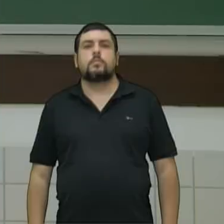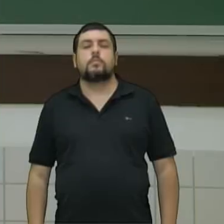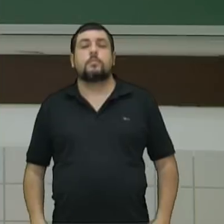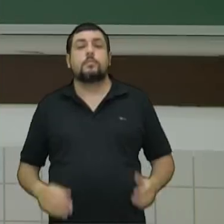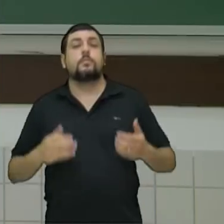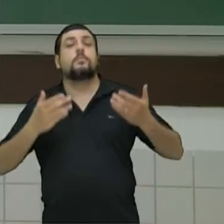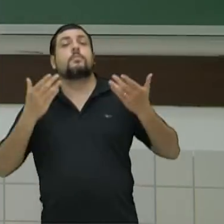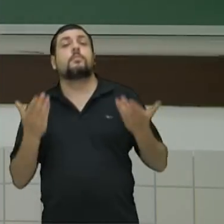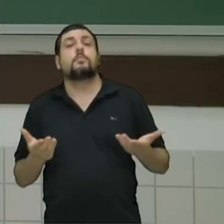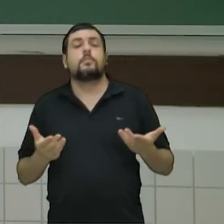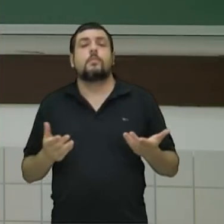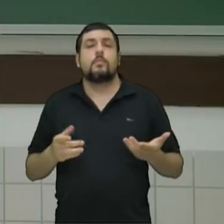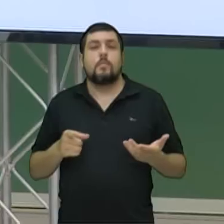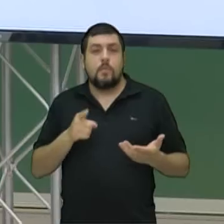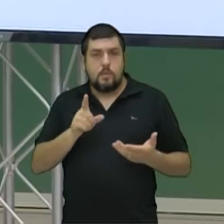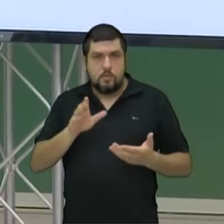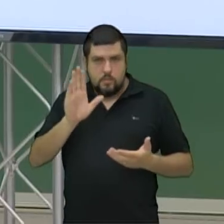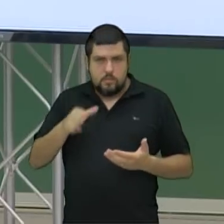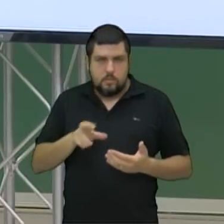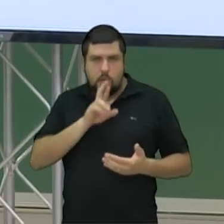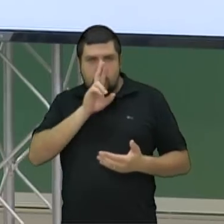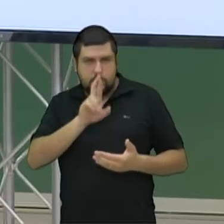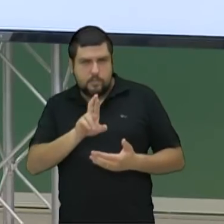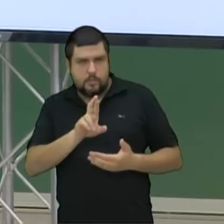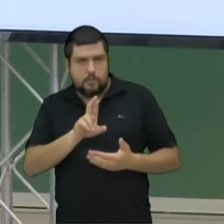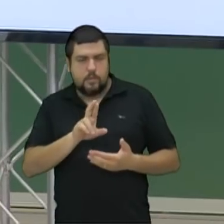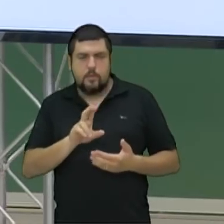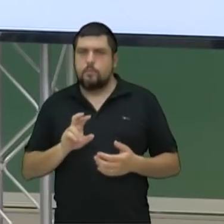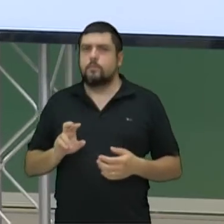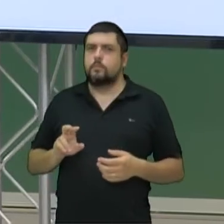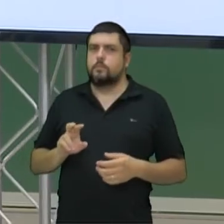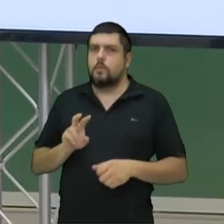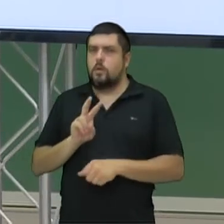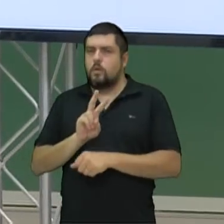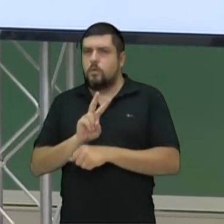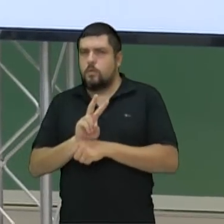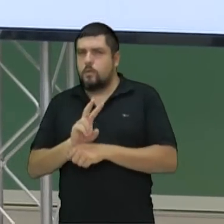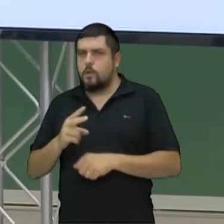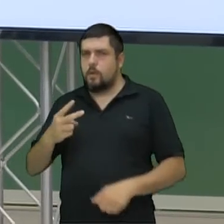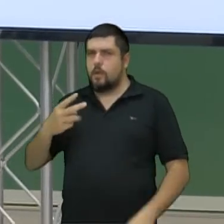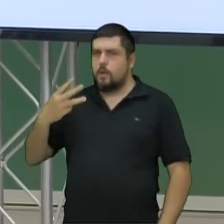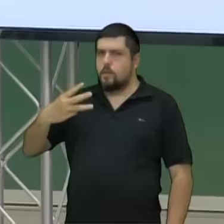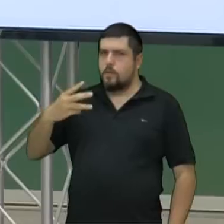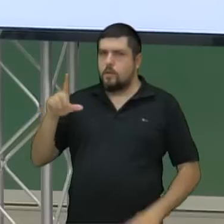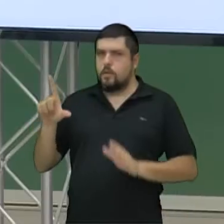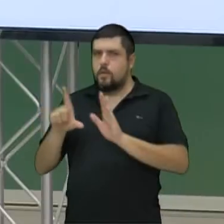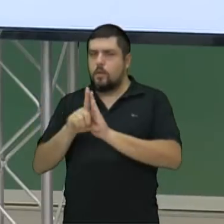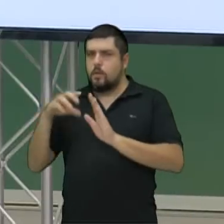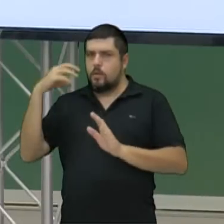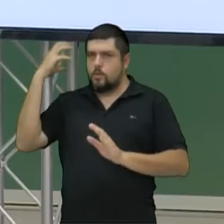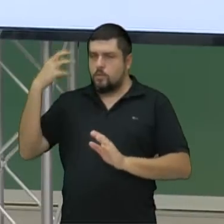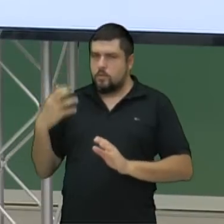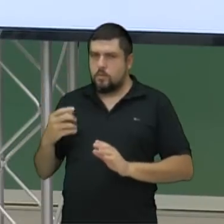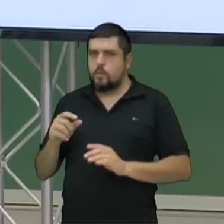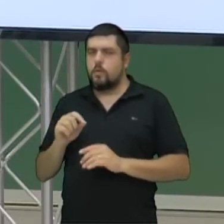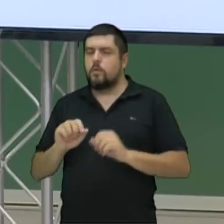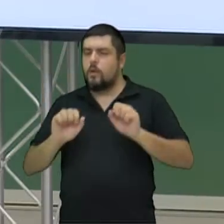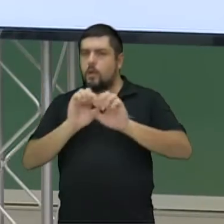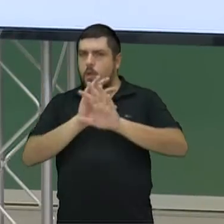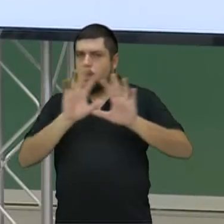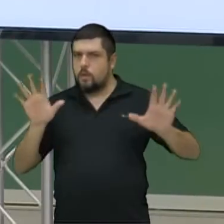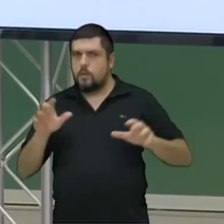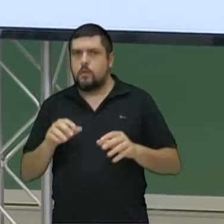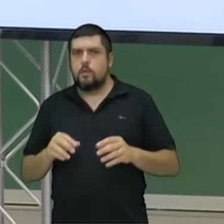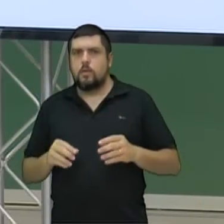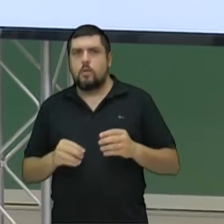E aí, gente? Responderam a questão? Não caíram na pegadinha da terceira lei de Newton? A terceira lei de Newton é muito clara. A reação,